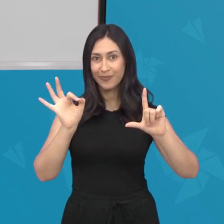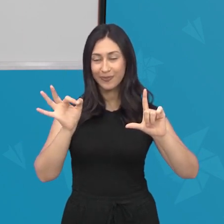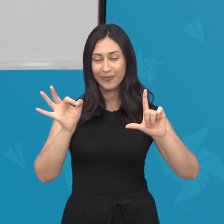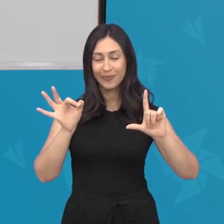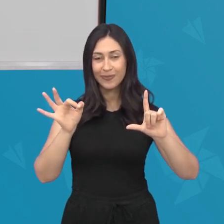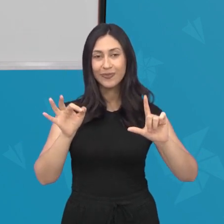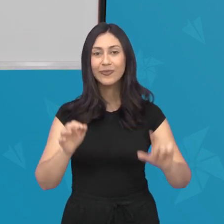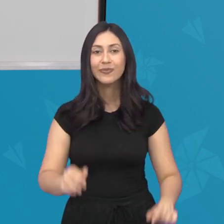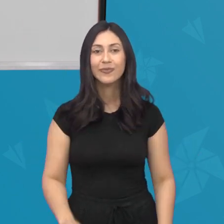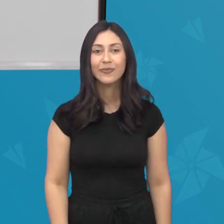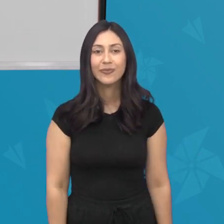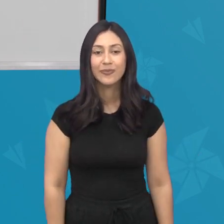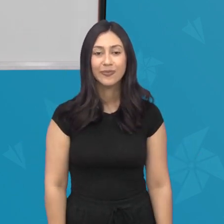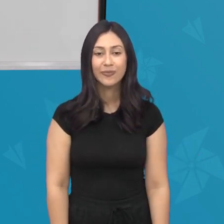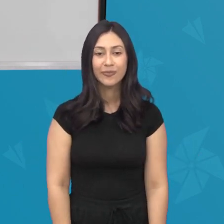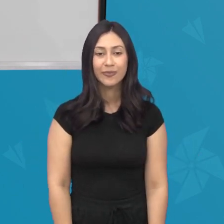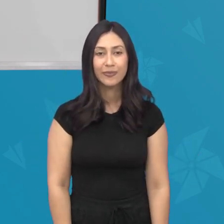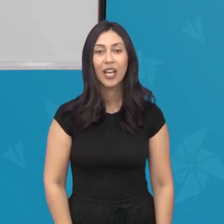Certo?